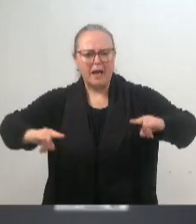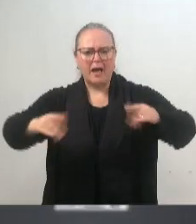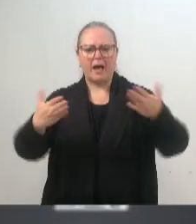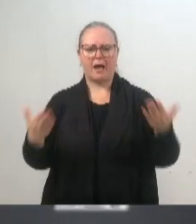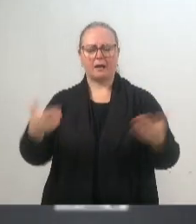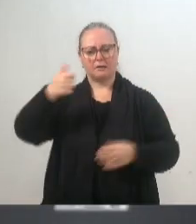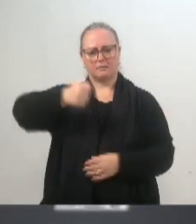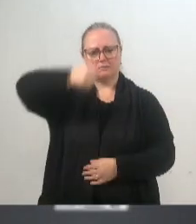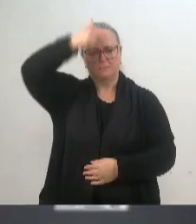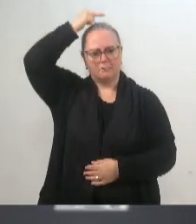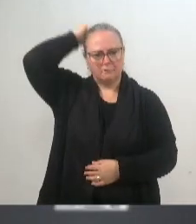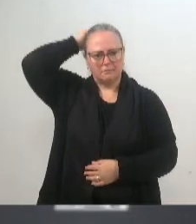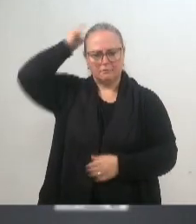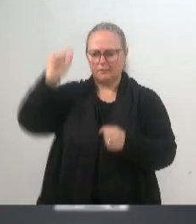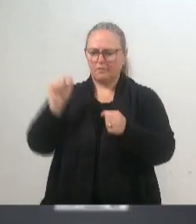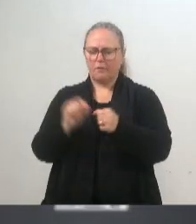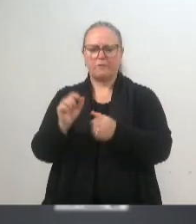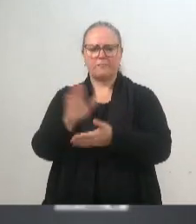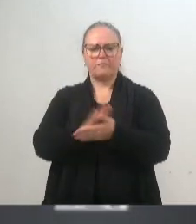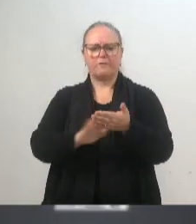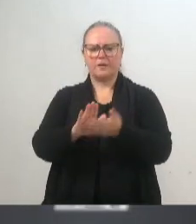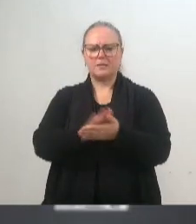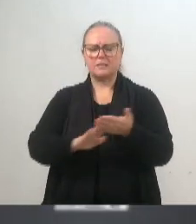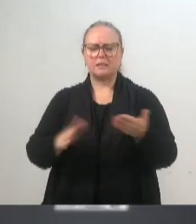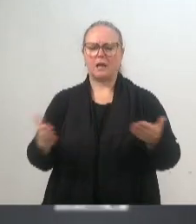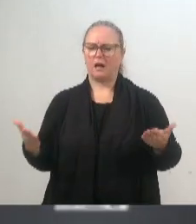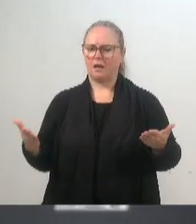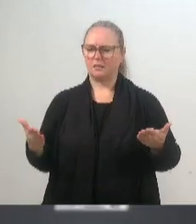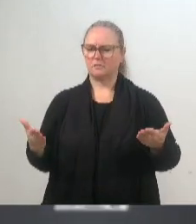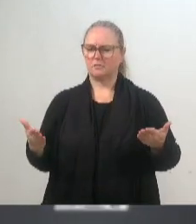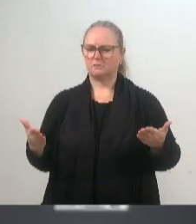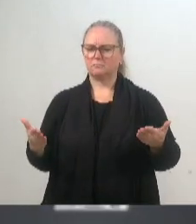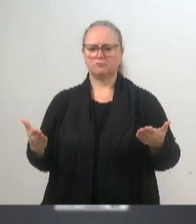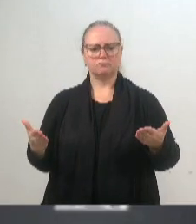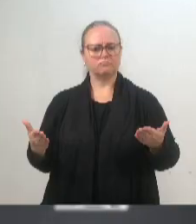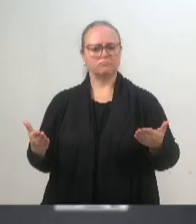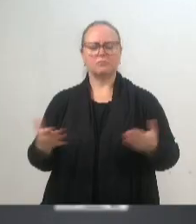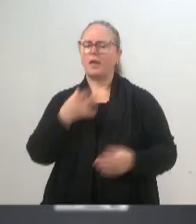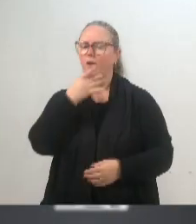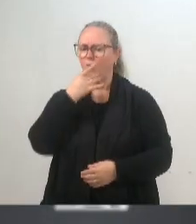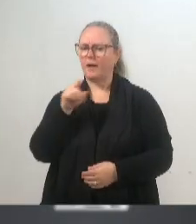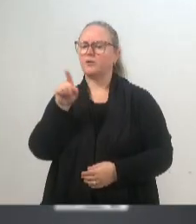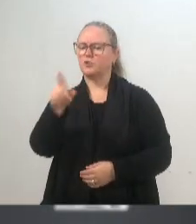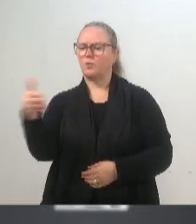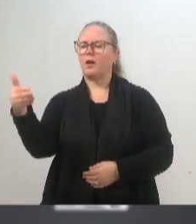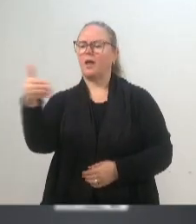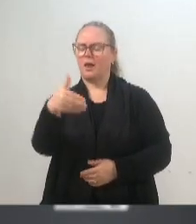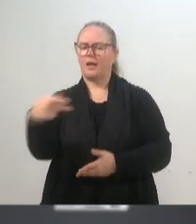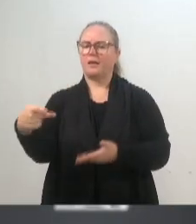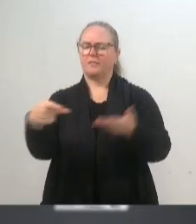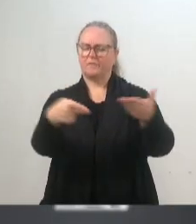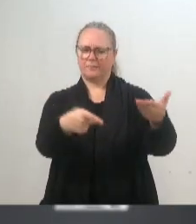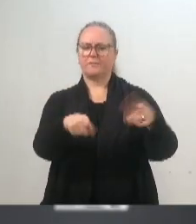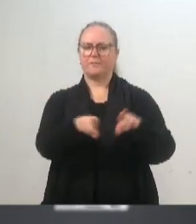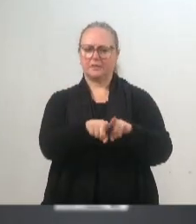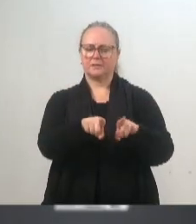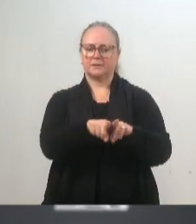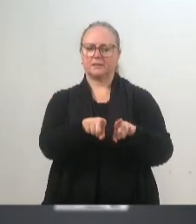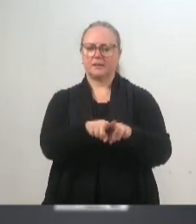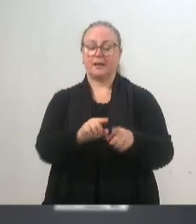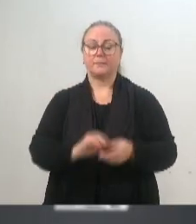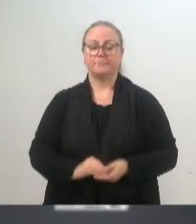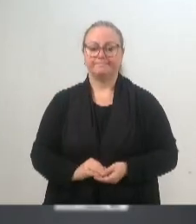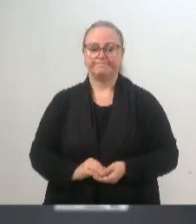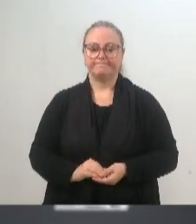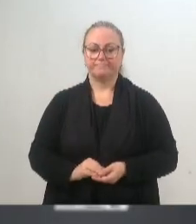fez nada. Eu acho que ele também, não sei se ele não foi visitar também. Não fez nada. E hoje, um